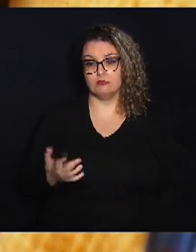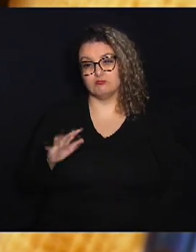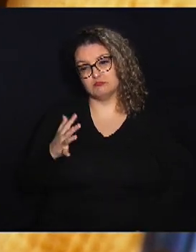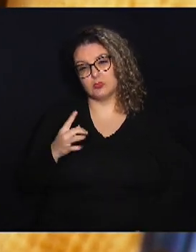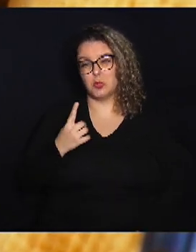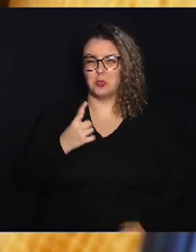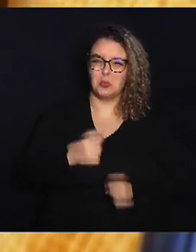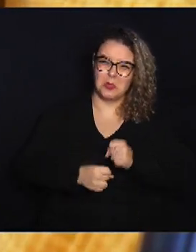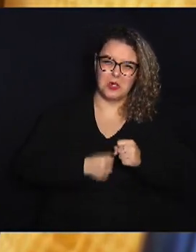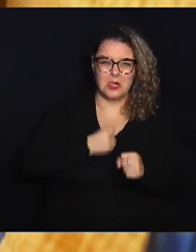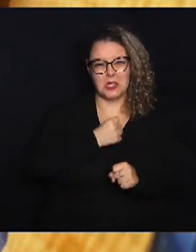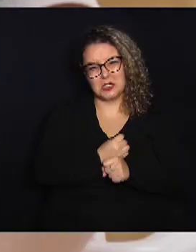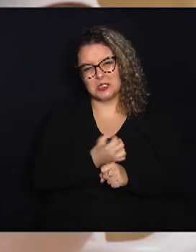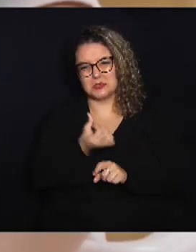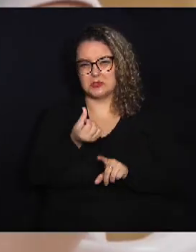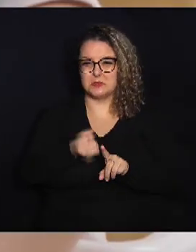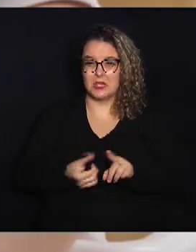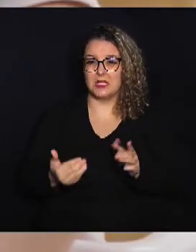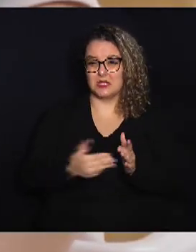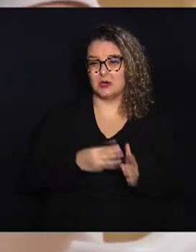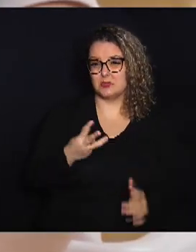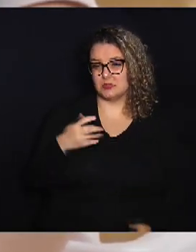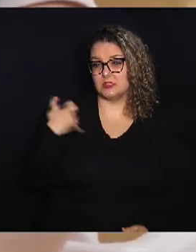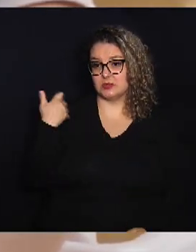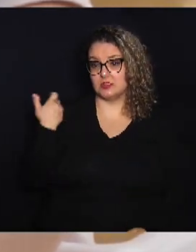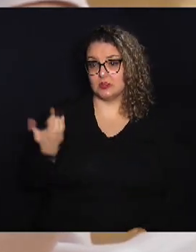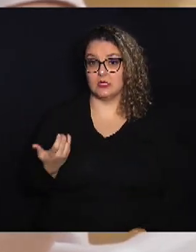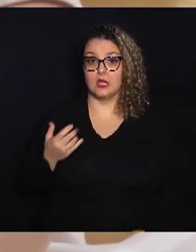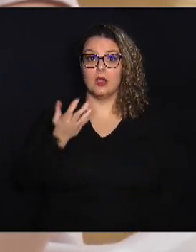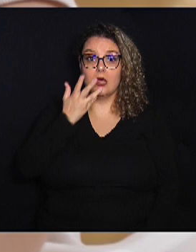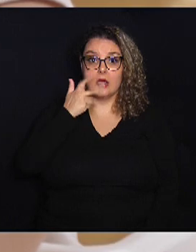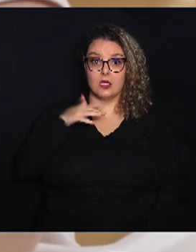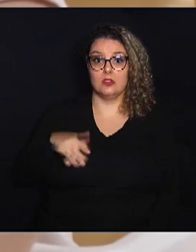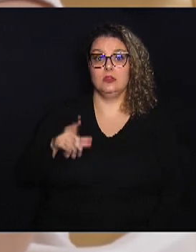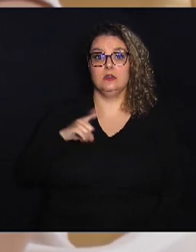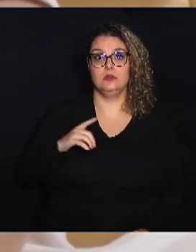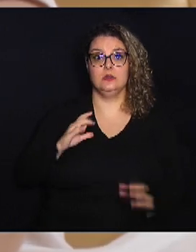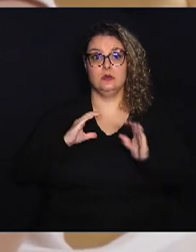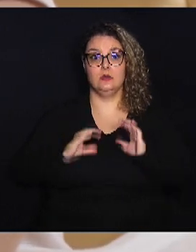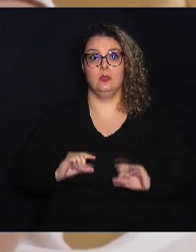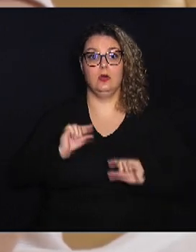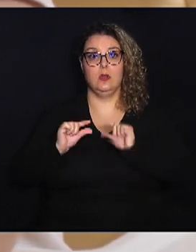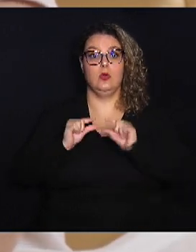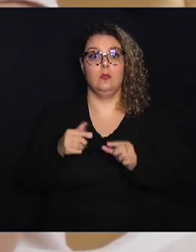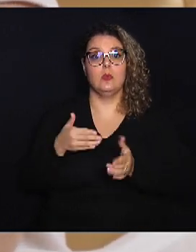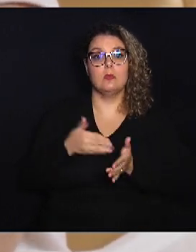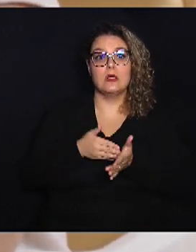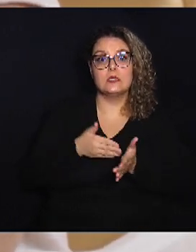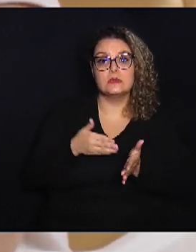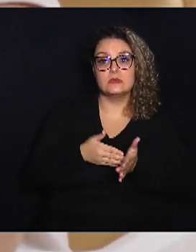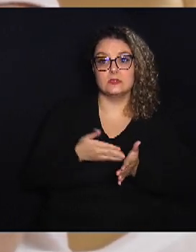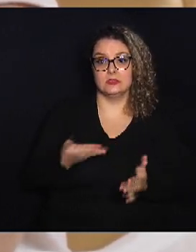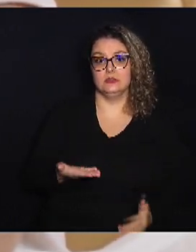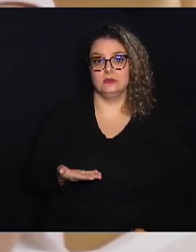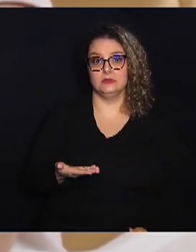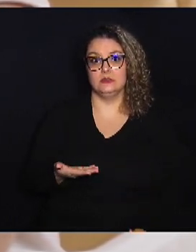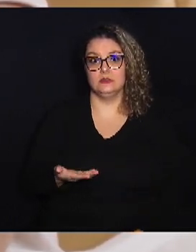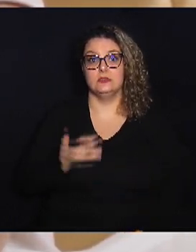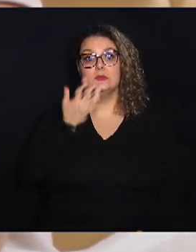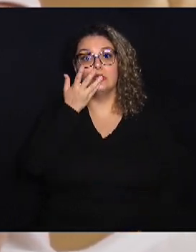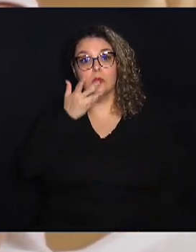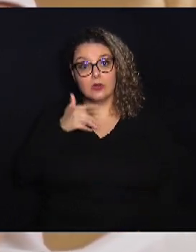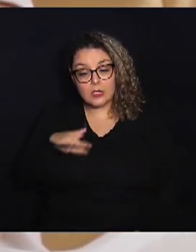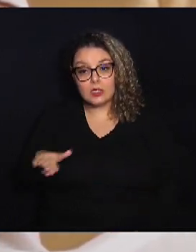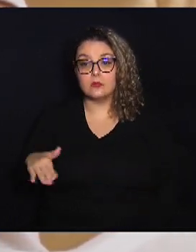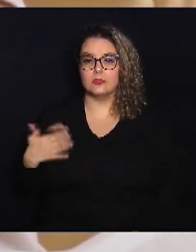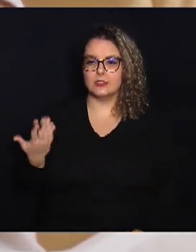e meio até uns 3 anos, que a criança ela tende a ter um comportamento um pouco mais restritivo. Então, aquela criança que vinha